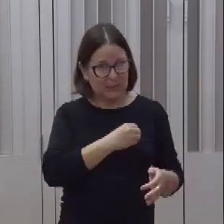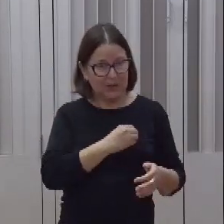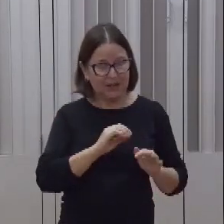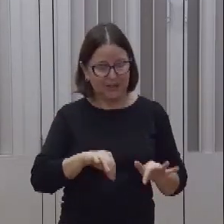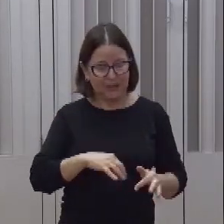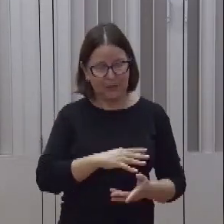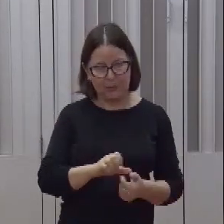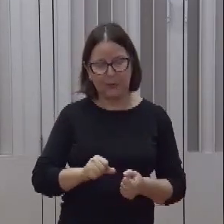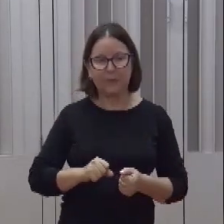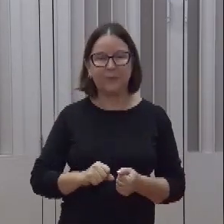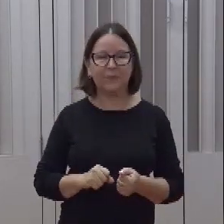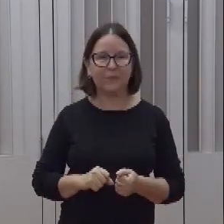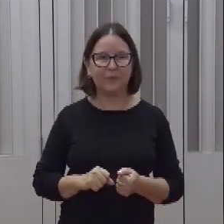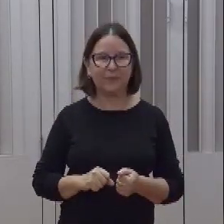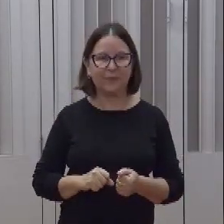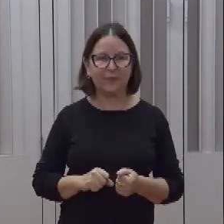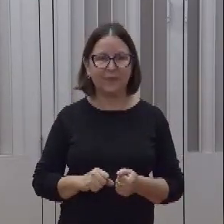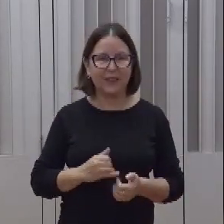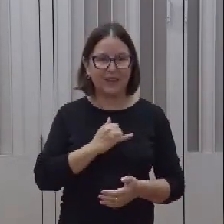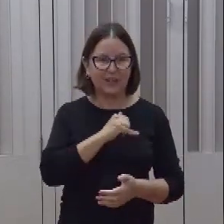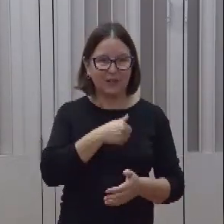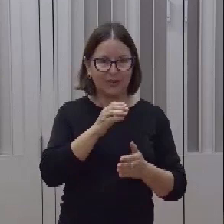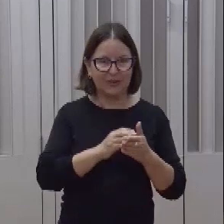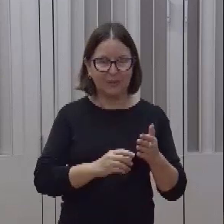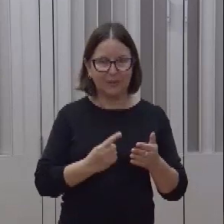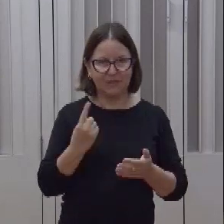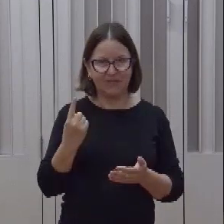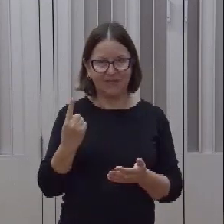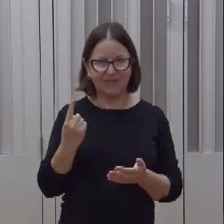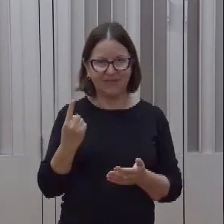João, Evangelho de João, no capítulo 1,